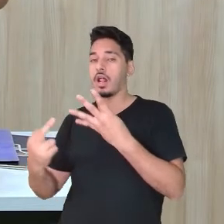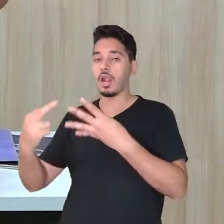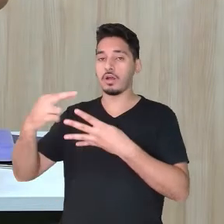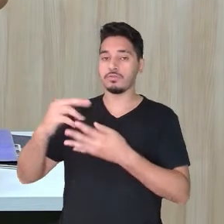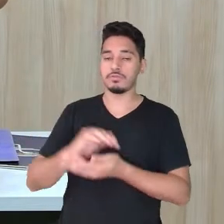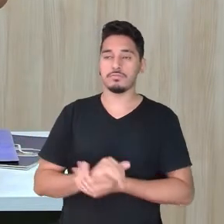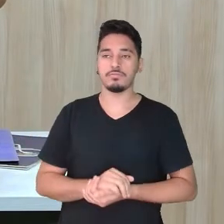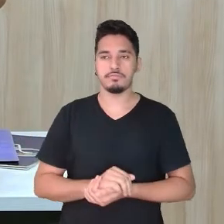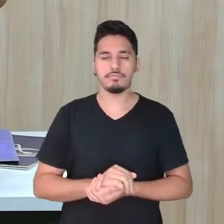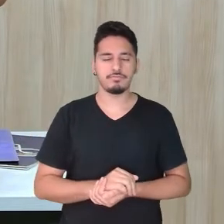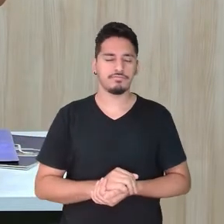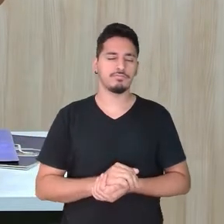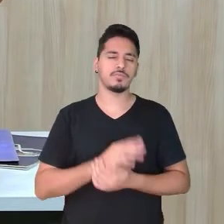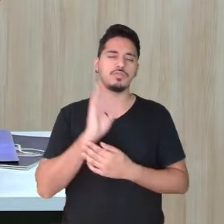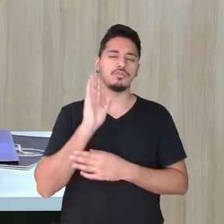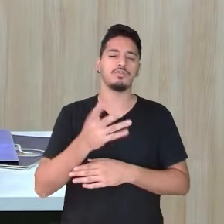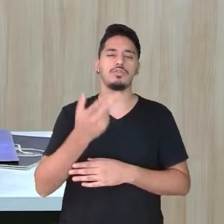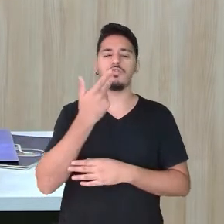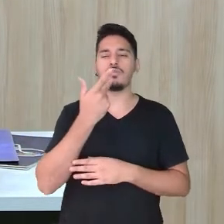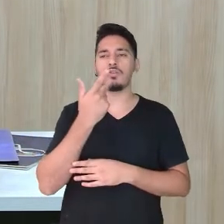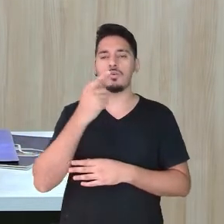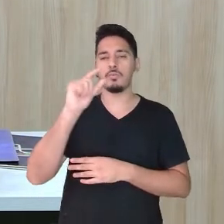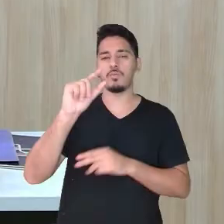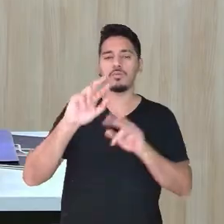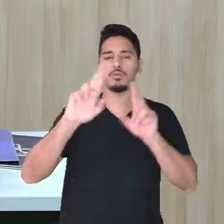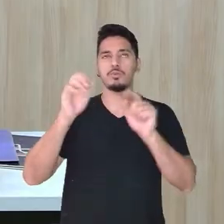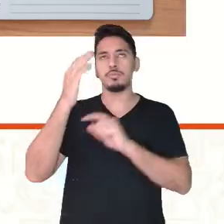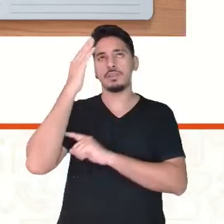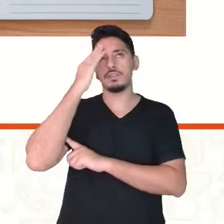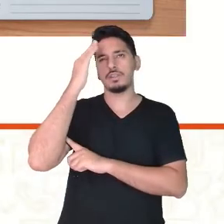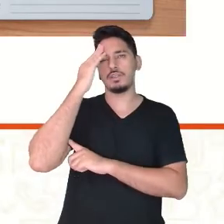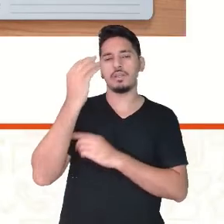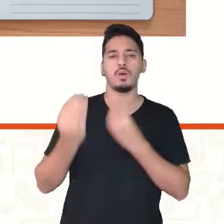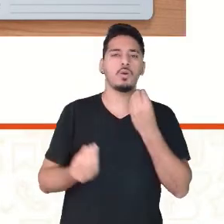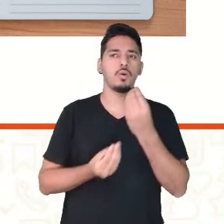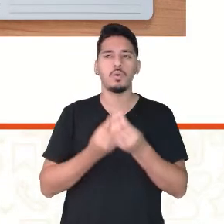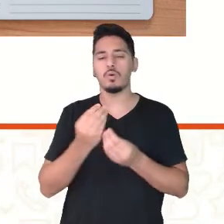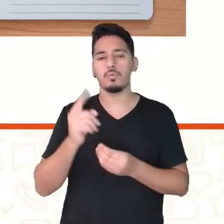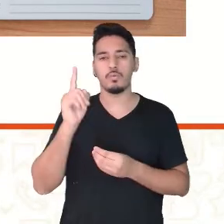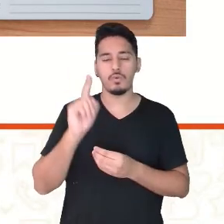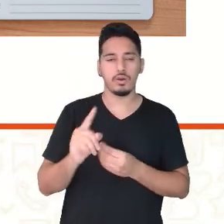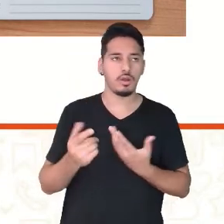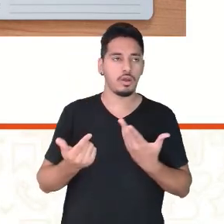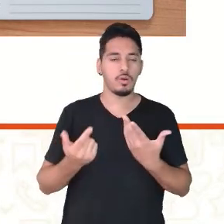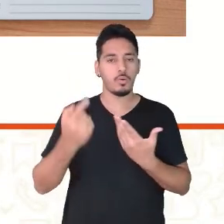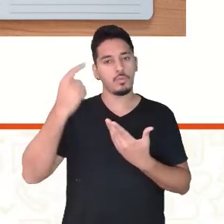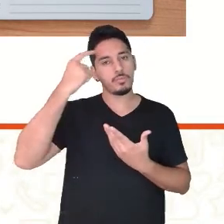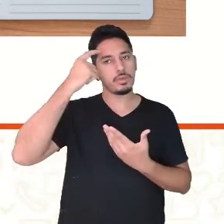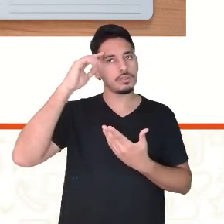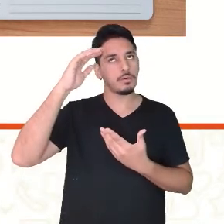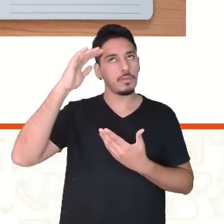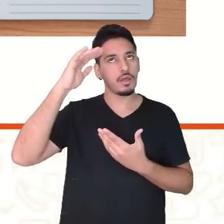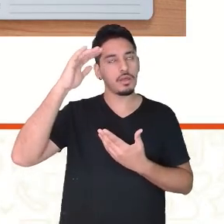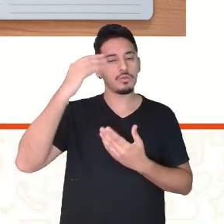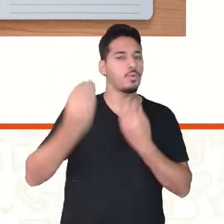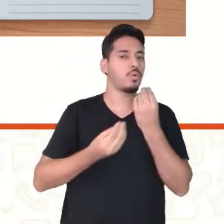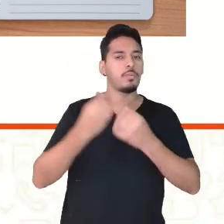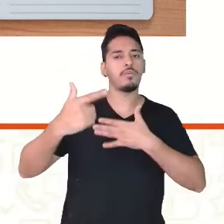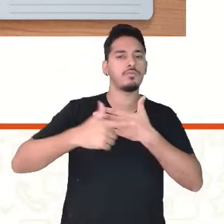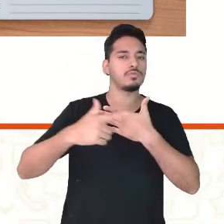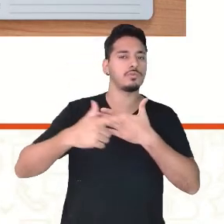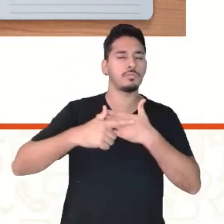Nós falamos um pouco sobre entender como é que trabalha o pensamento, como funciona